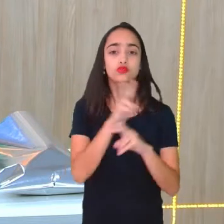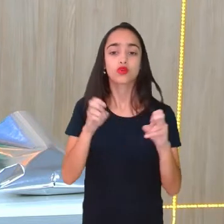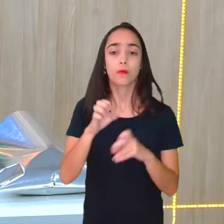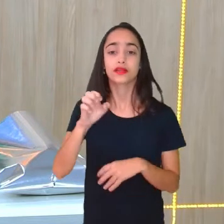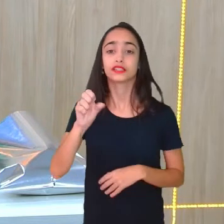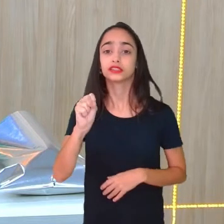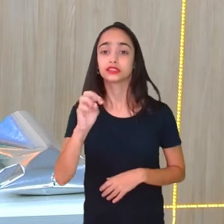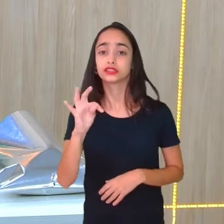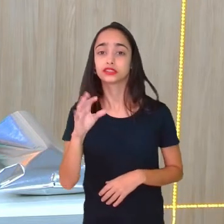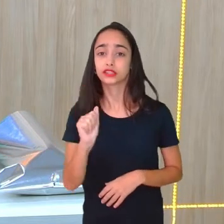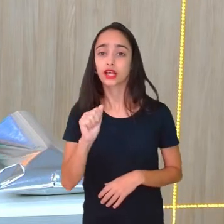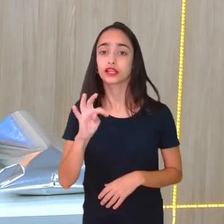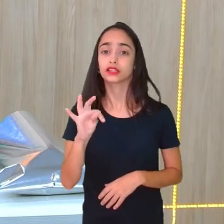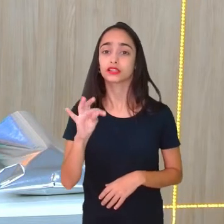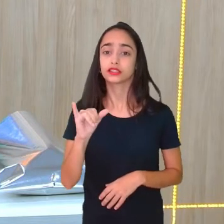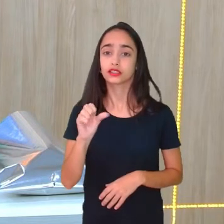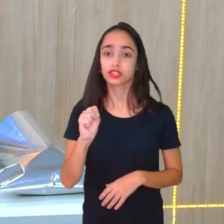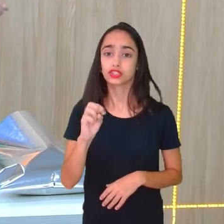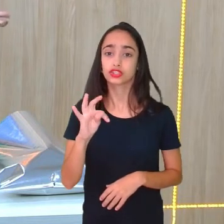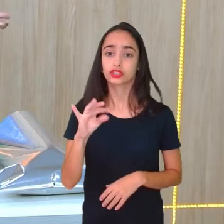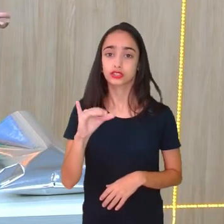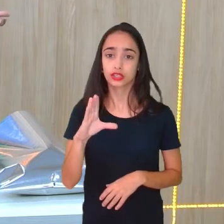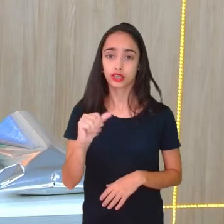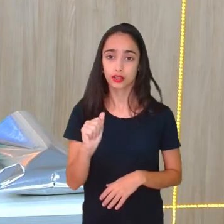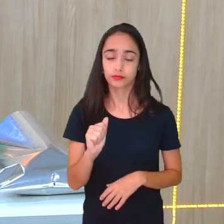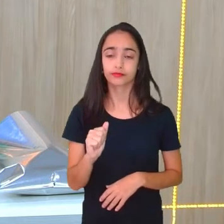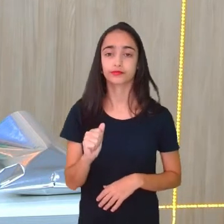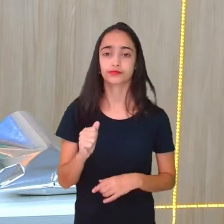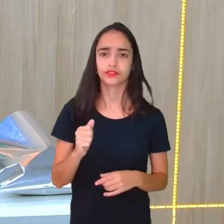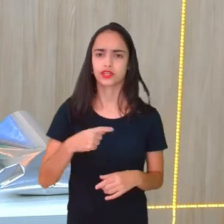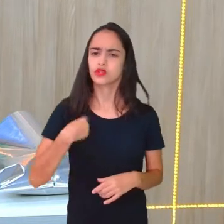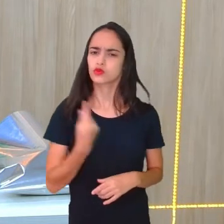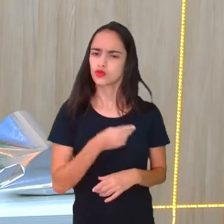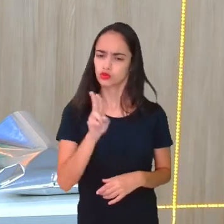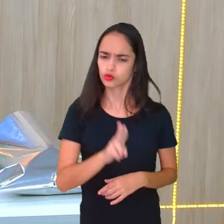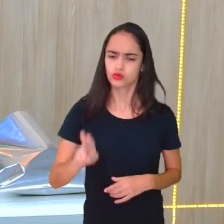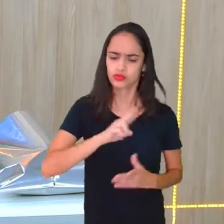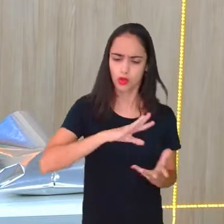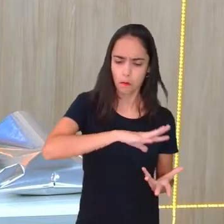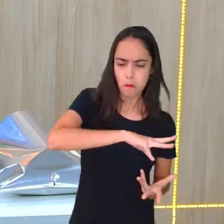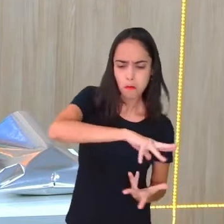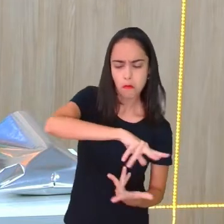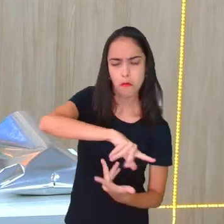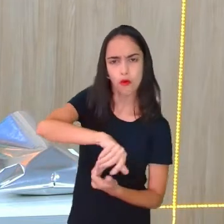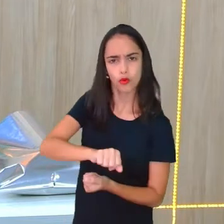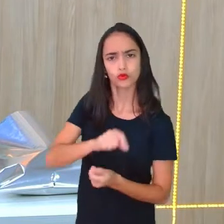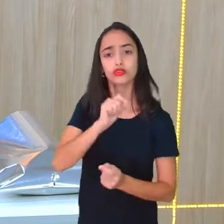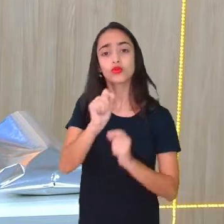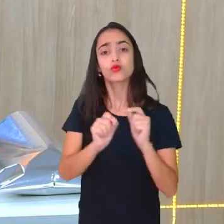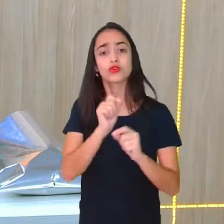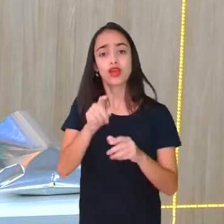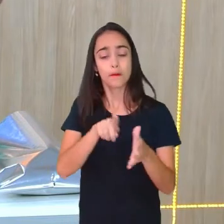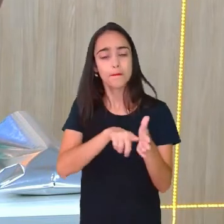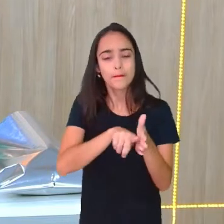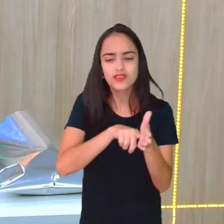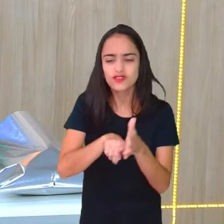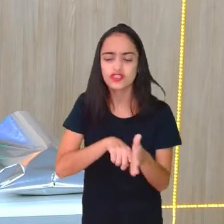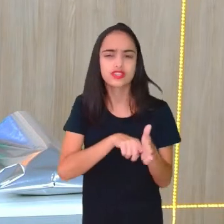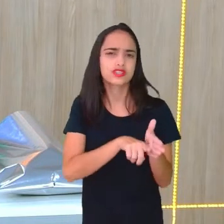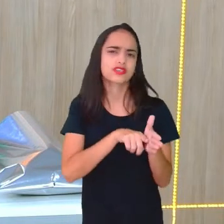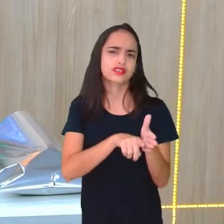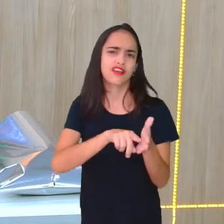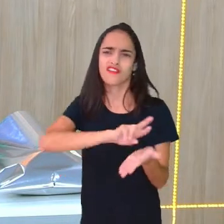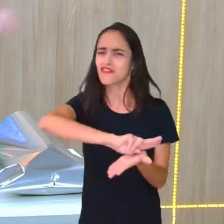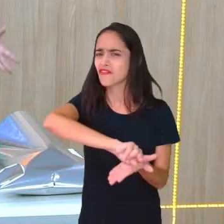E estatística eu uso no mundo? Claro que sim. As pesquisas, né? Uma série de coisas a